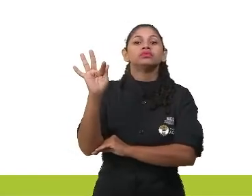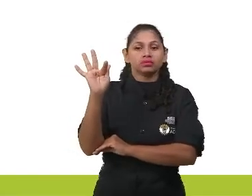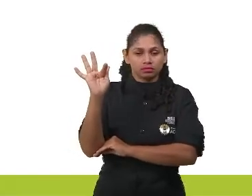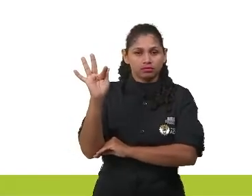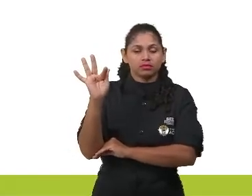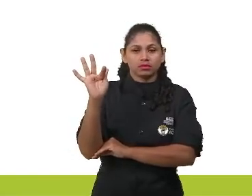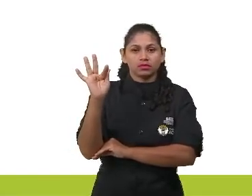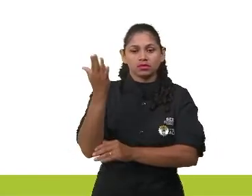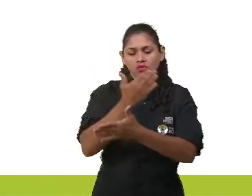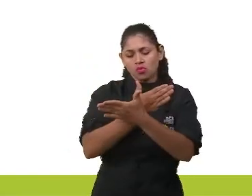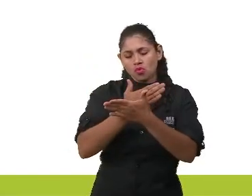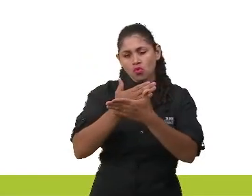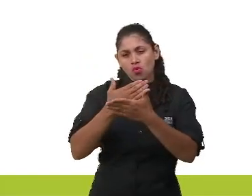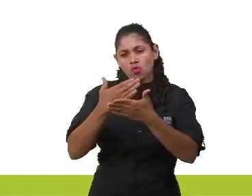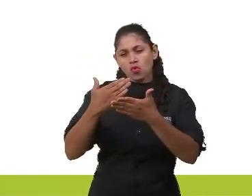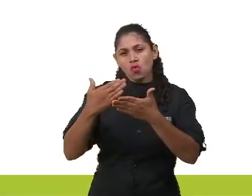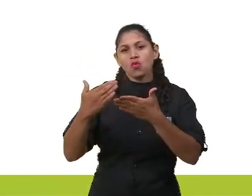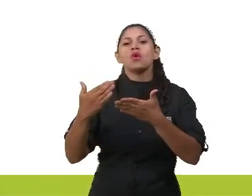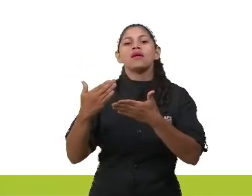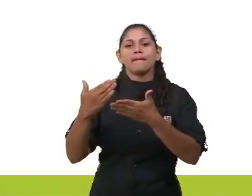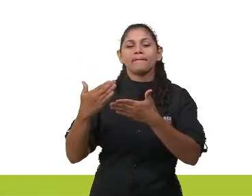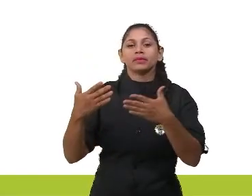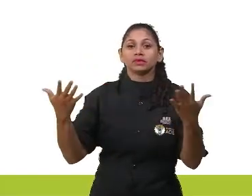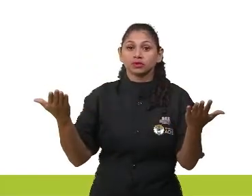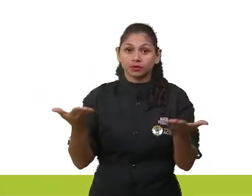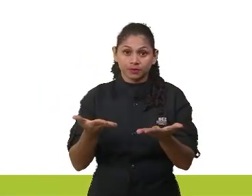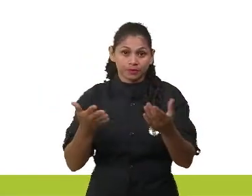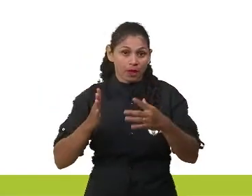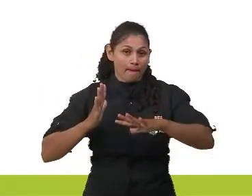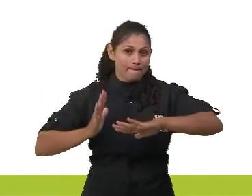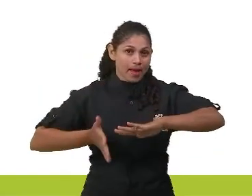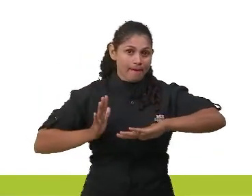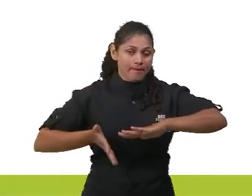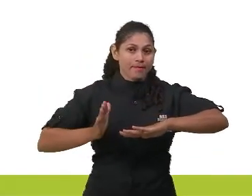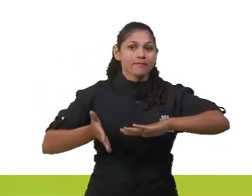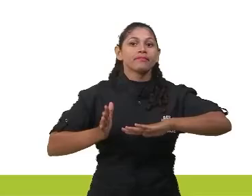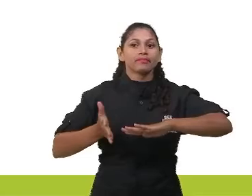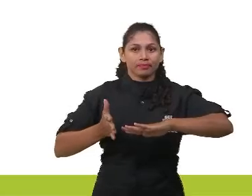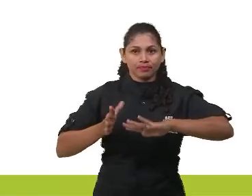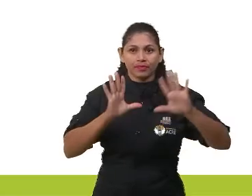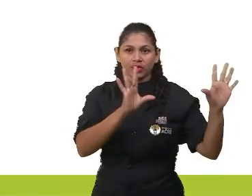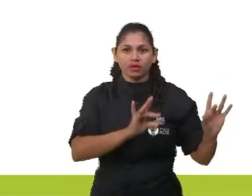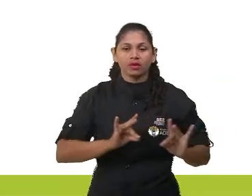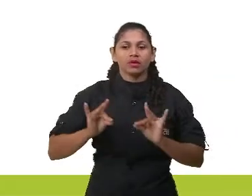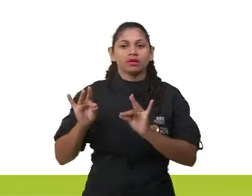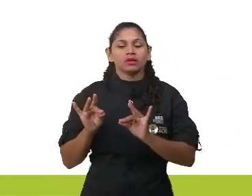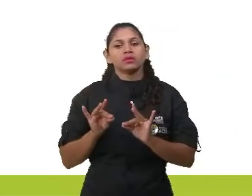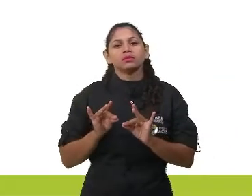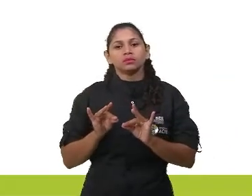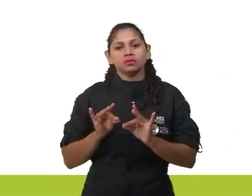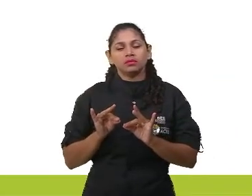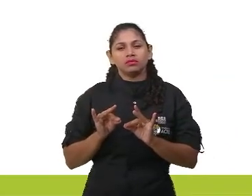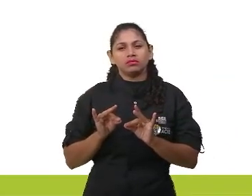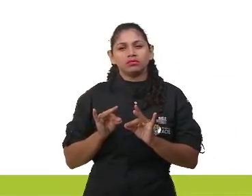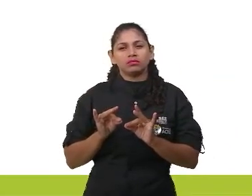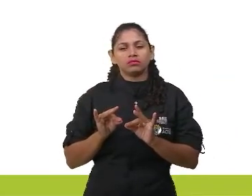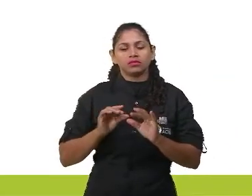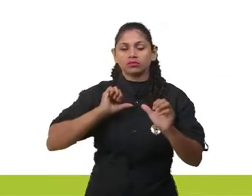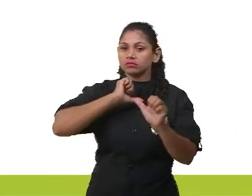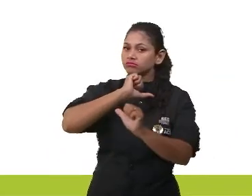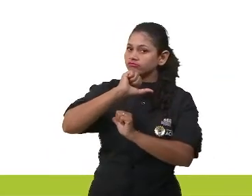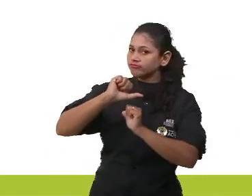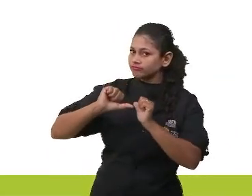nós estamos, que é a Idade Contemporânea. Essa Revolução Francesa, ela trouxe ali uma grande